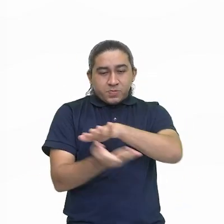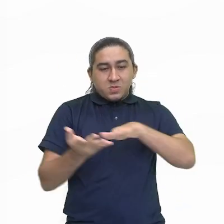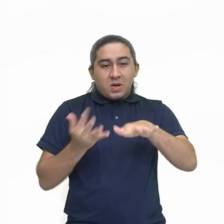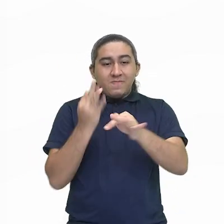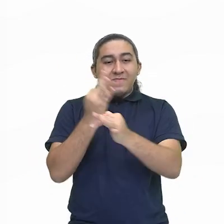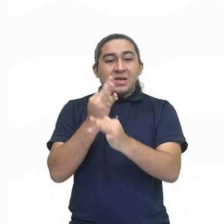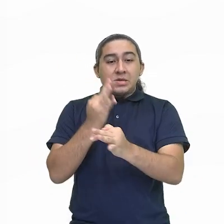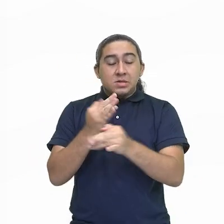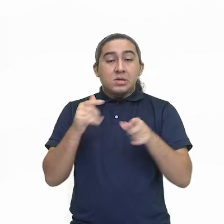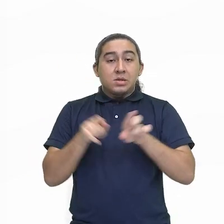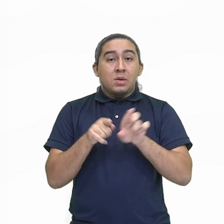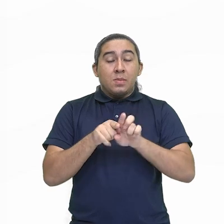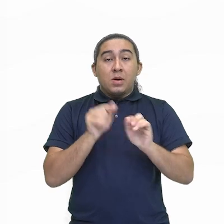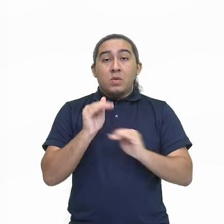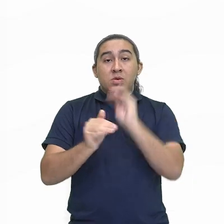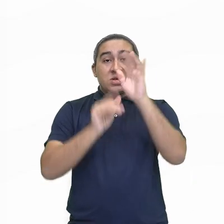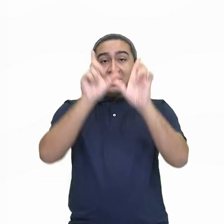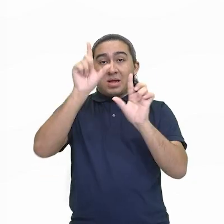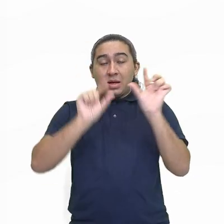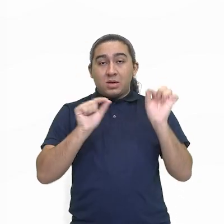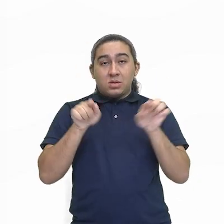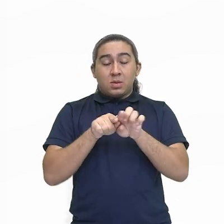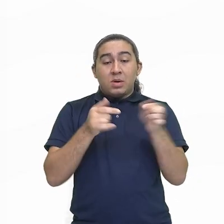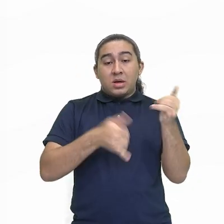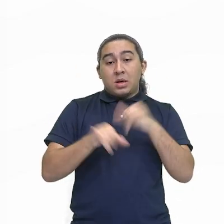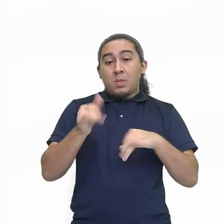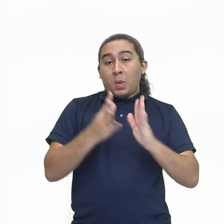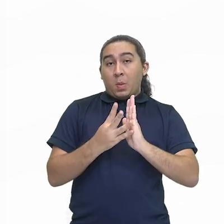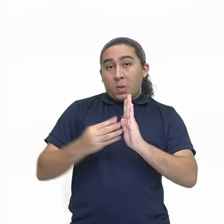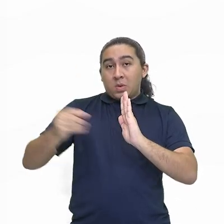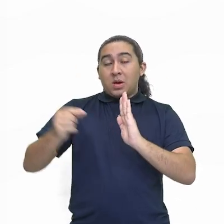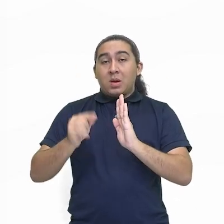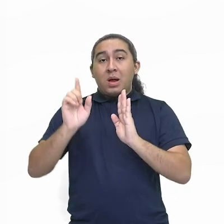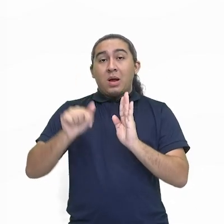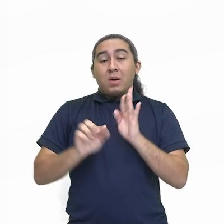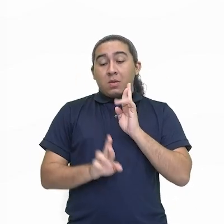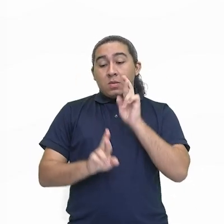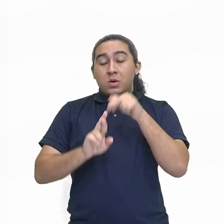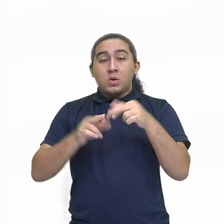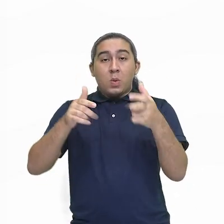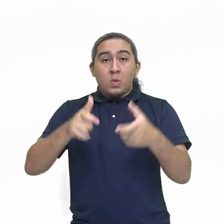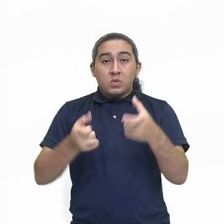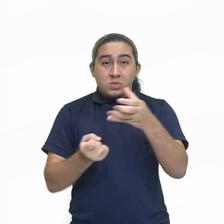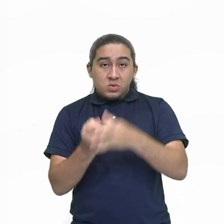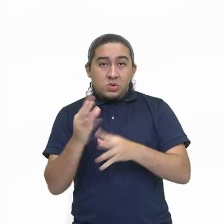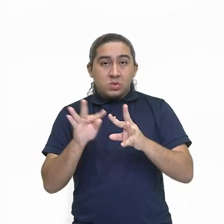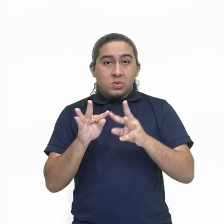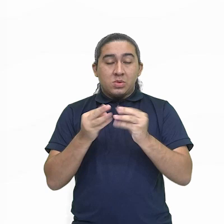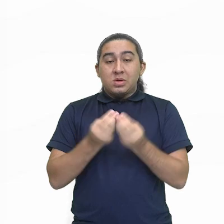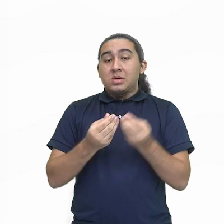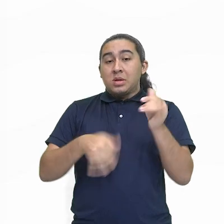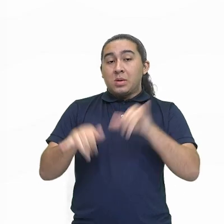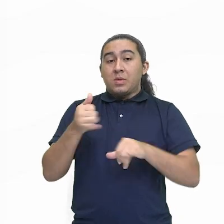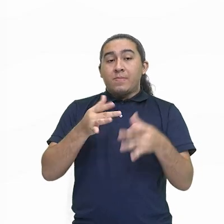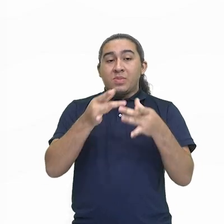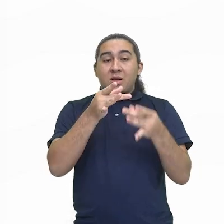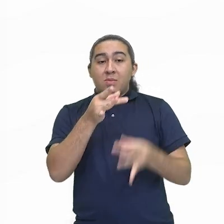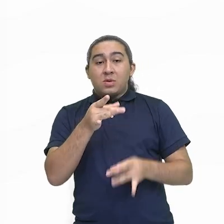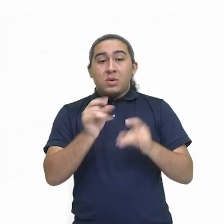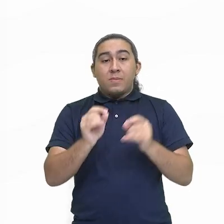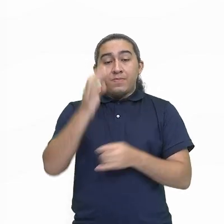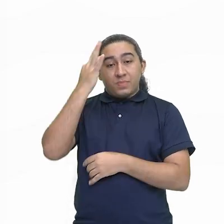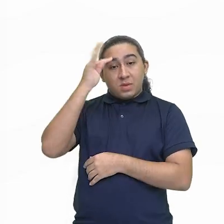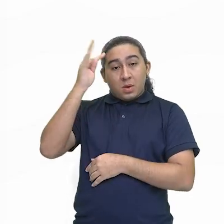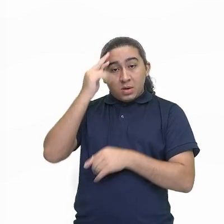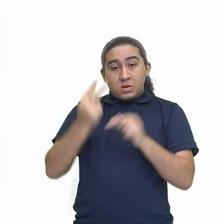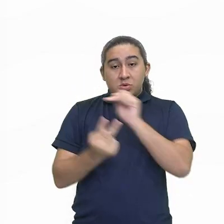Estelar, Evolução Química, Modelos e Teorias sobre a Origem dos Elementos Químicos, Detalhamento,